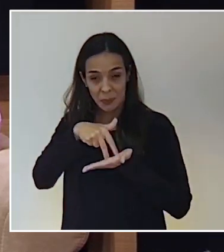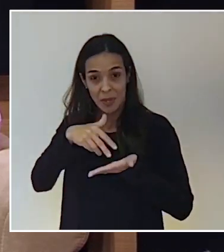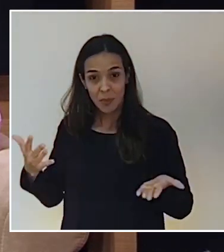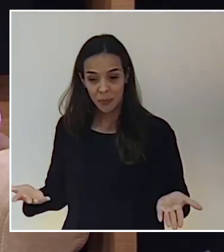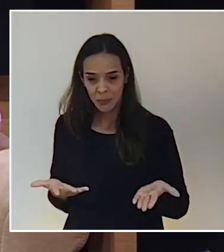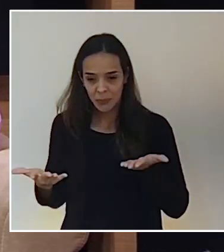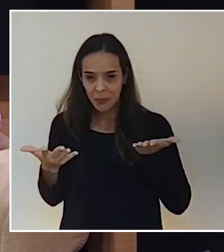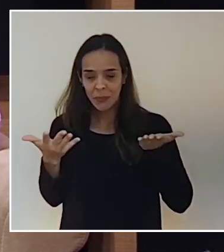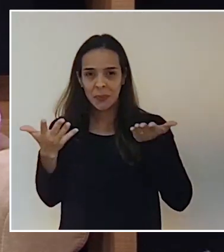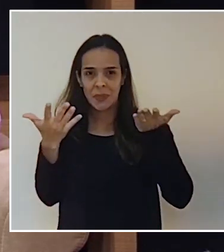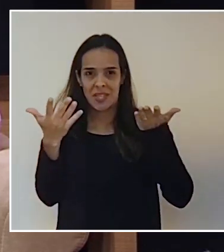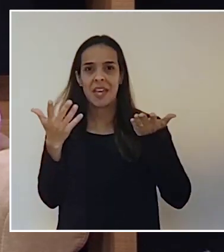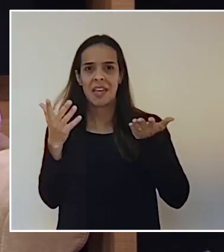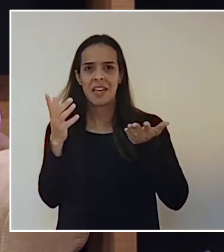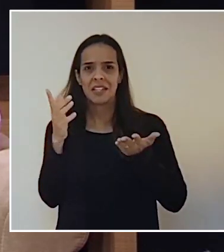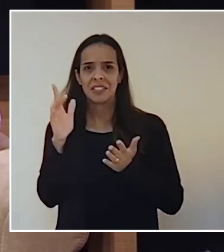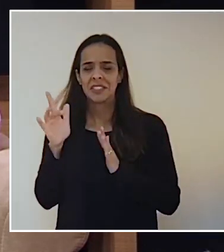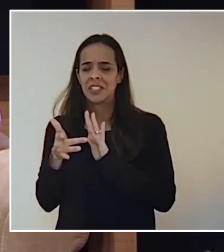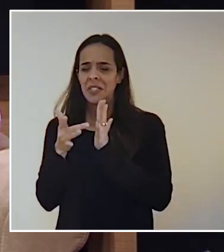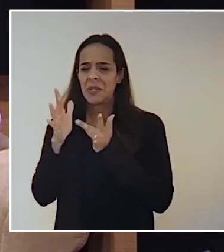fomos libertos,